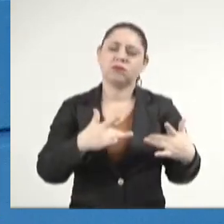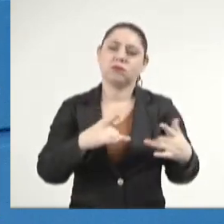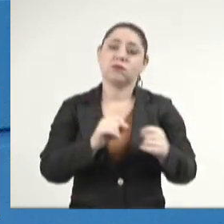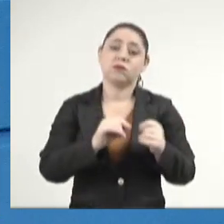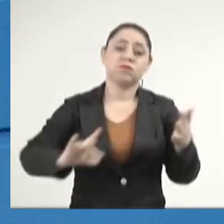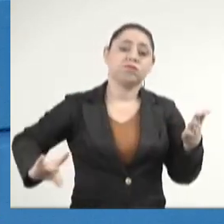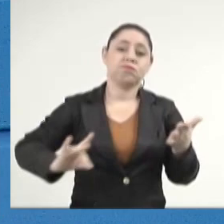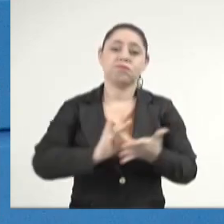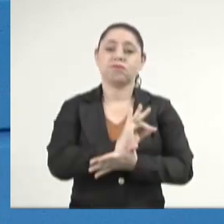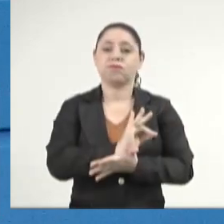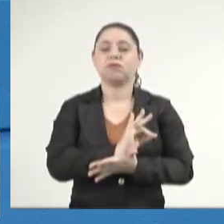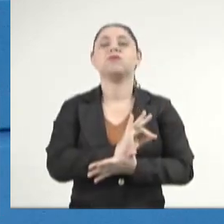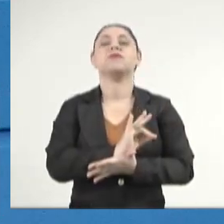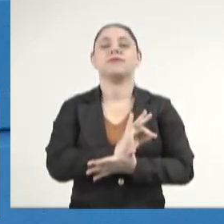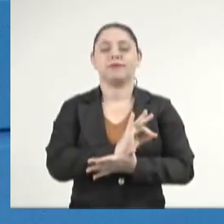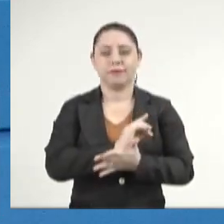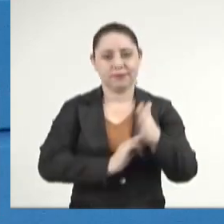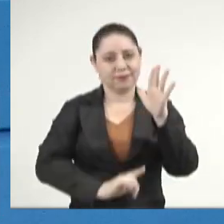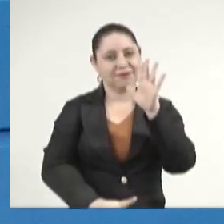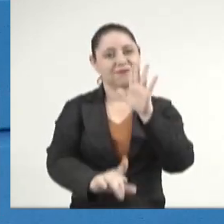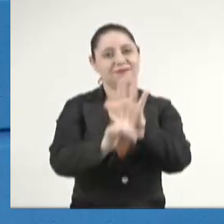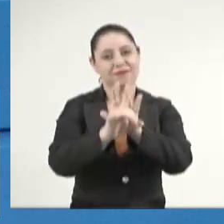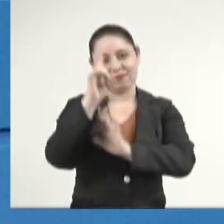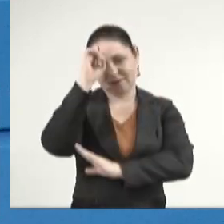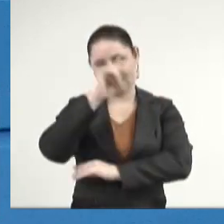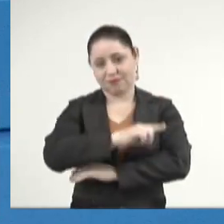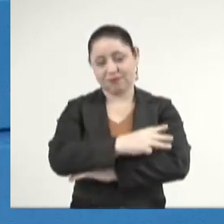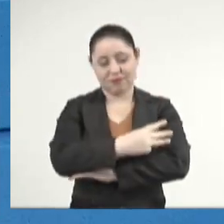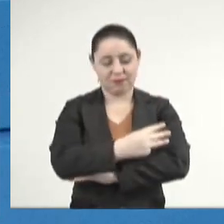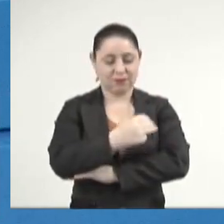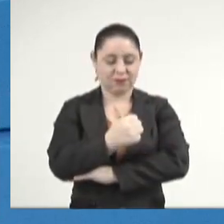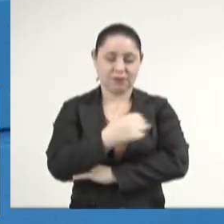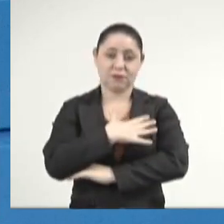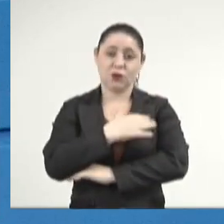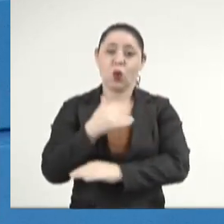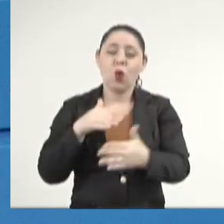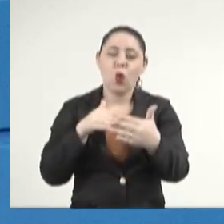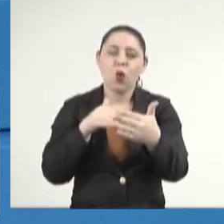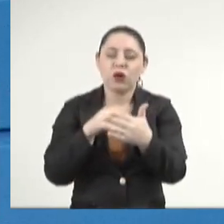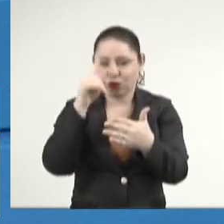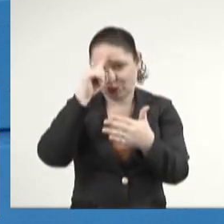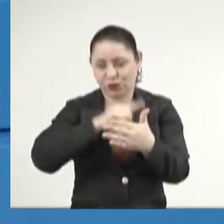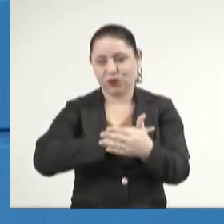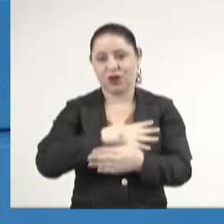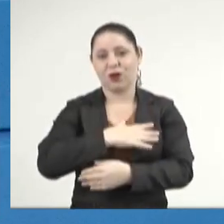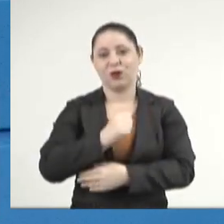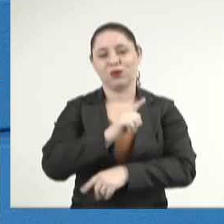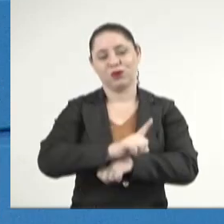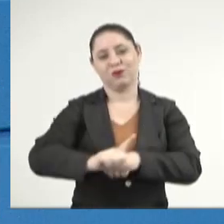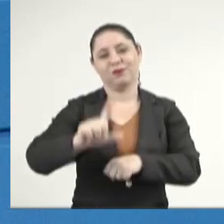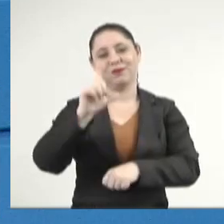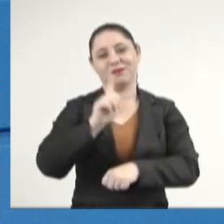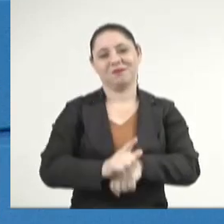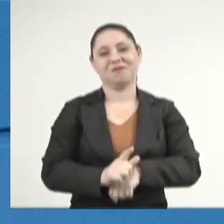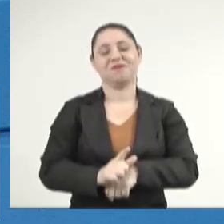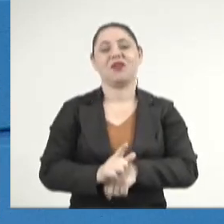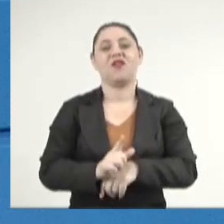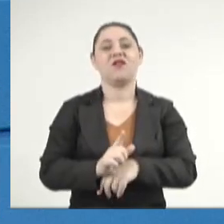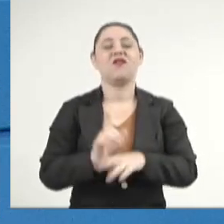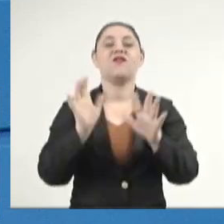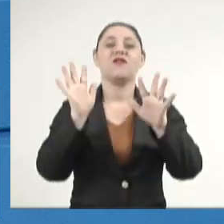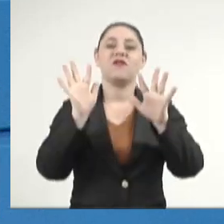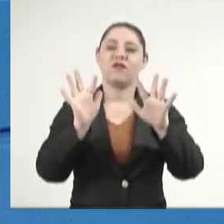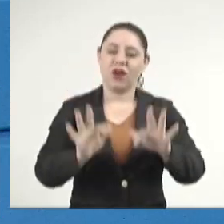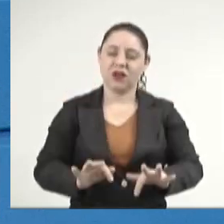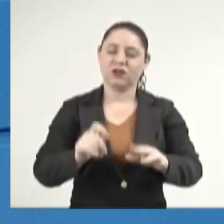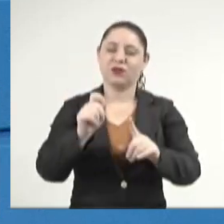ter sancionado, na verdade, essa lei, no dia 31 de agosto, último dia do mês de agosto, agosto lilás, e a gente fecha na deputada